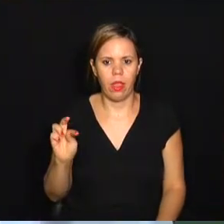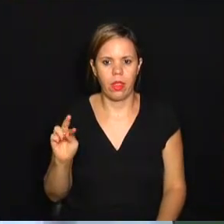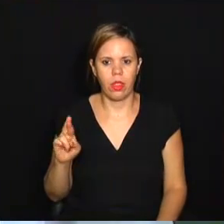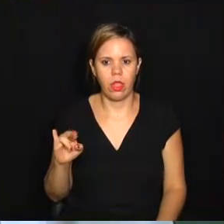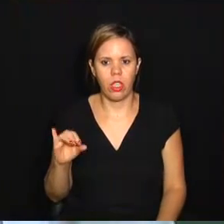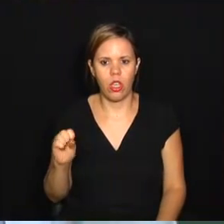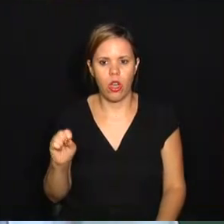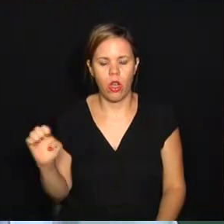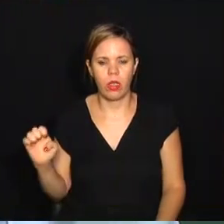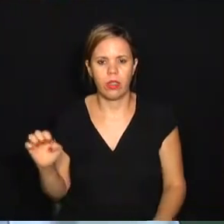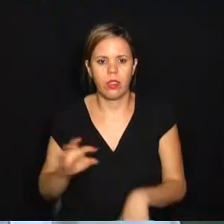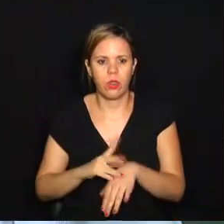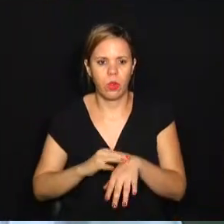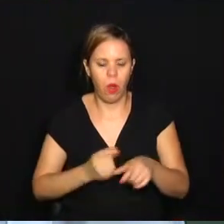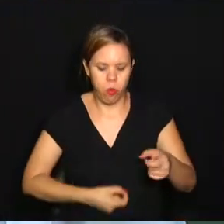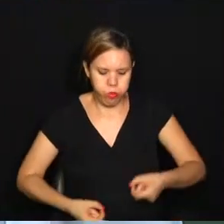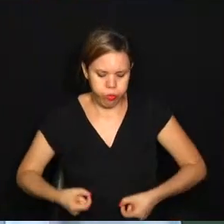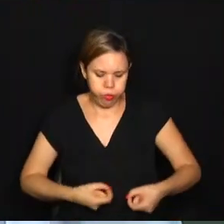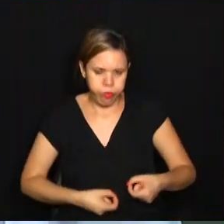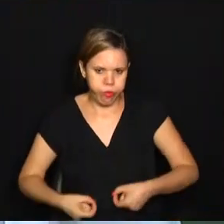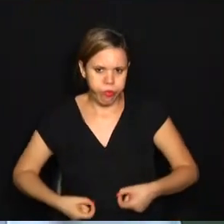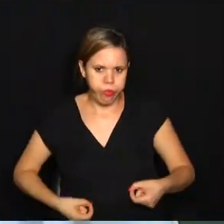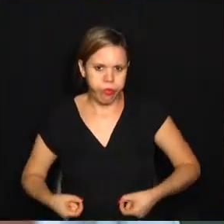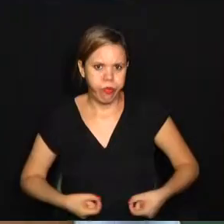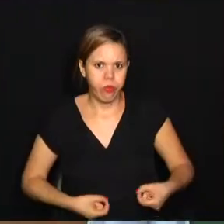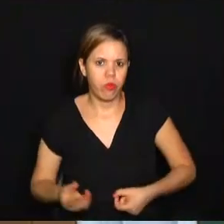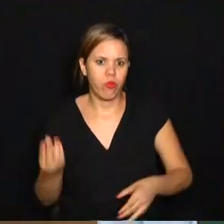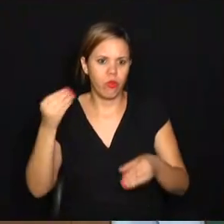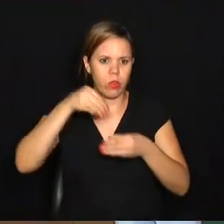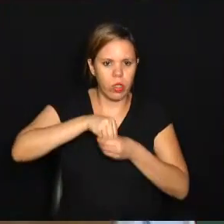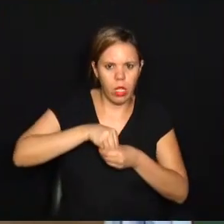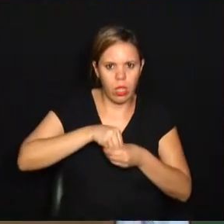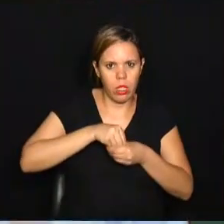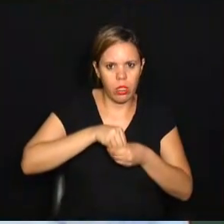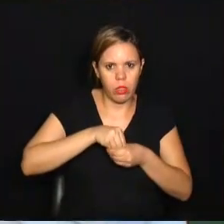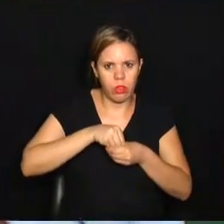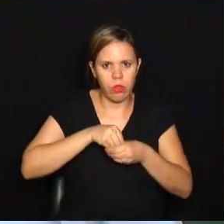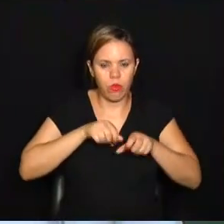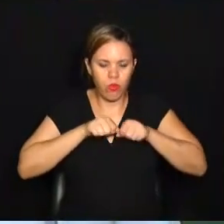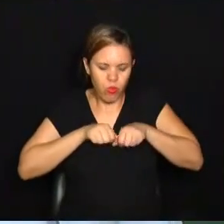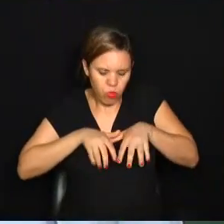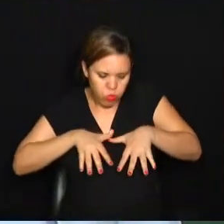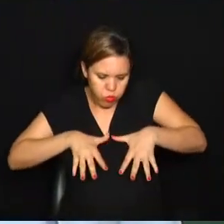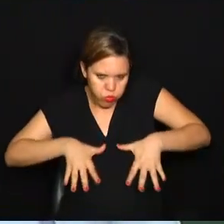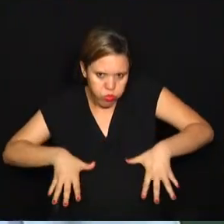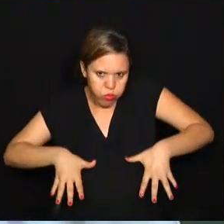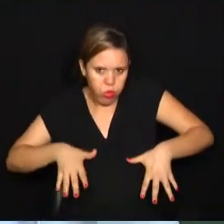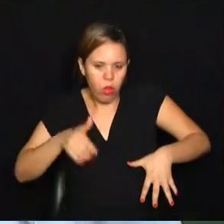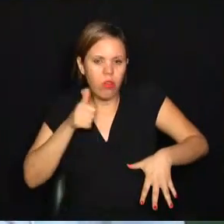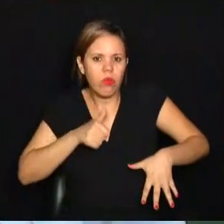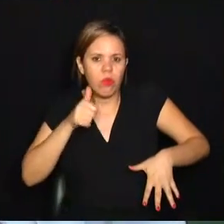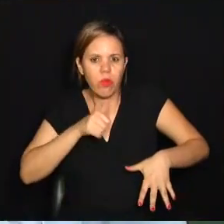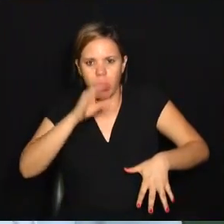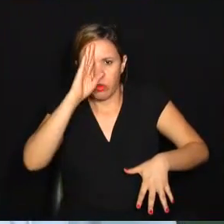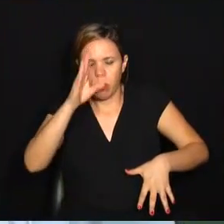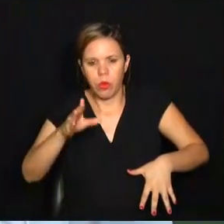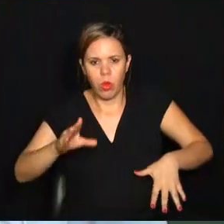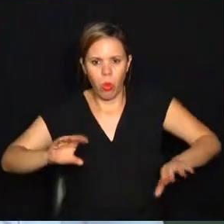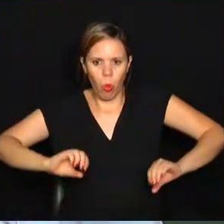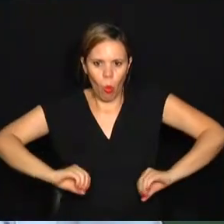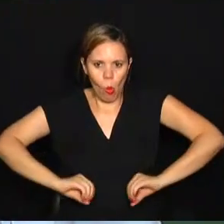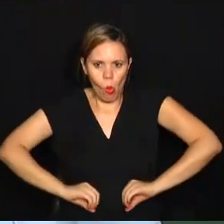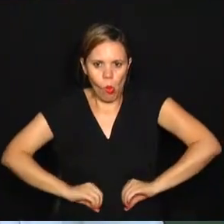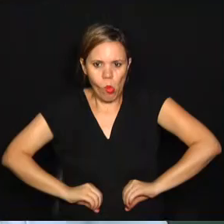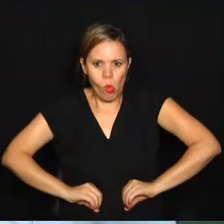células que revestem o útero por dentro, que a gente chama de endométrio, elas vão parar em outros órgãos do corpo da mulher, principalmente no útero,